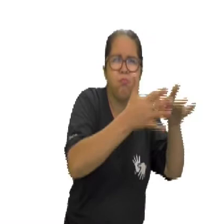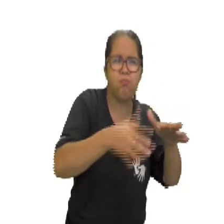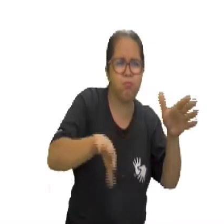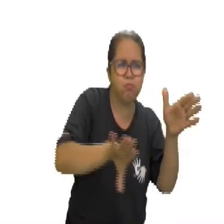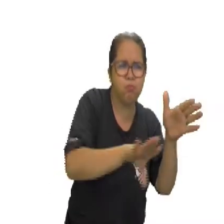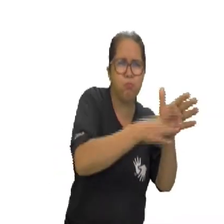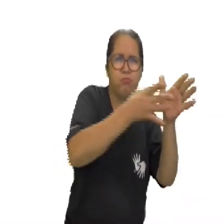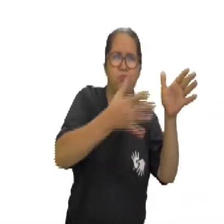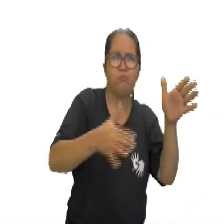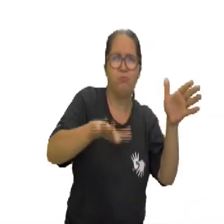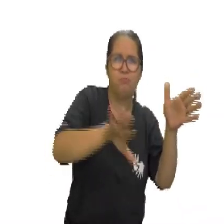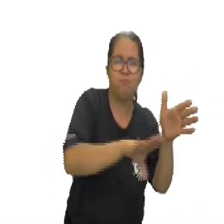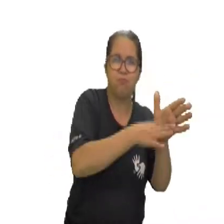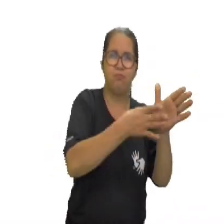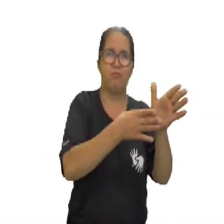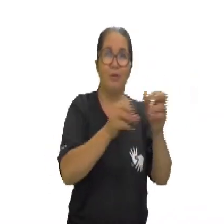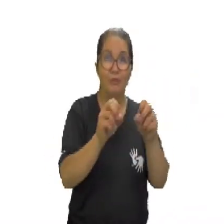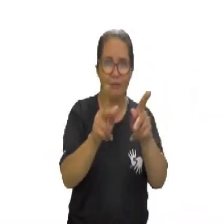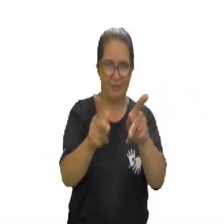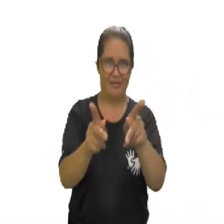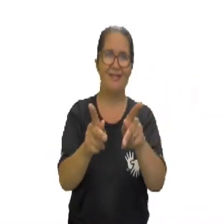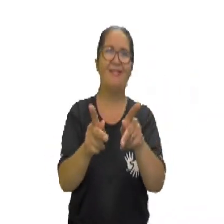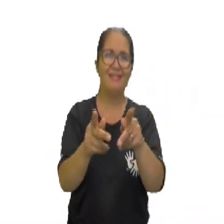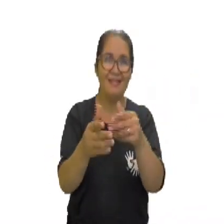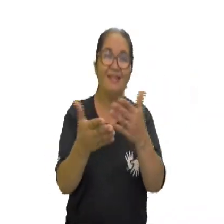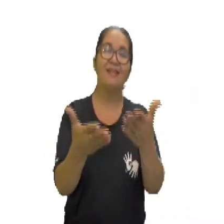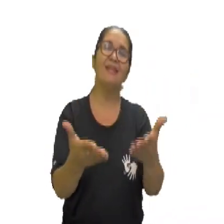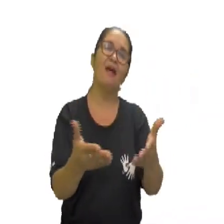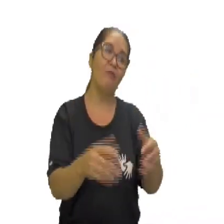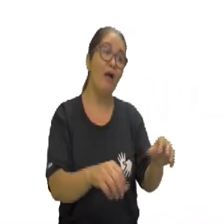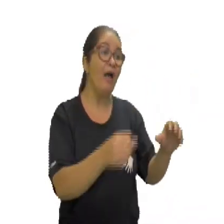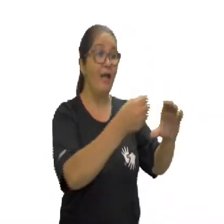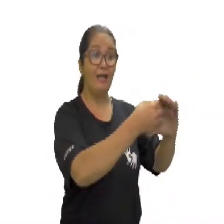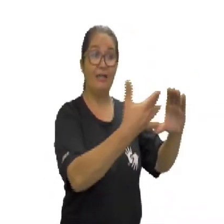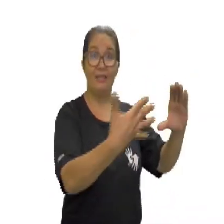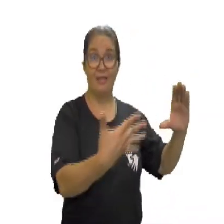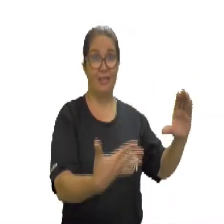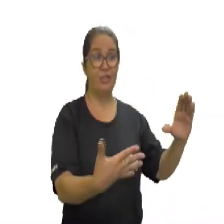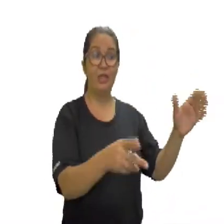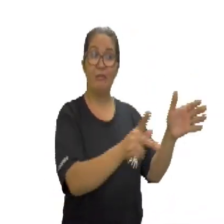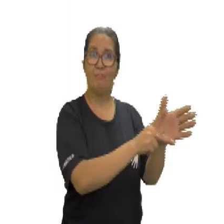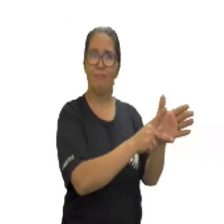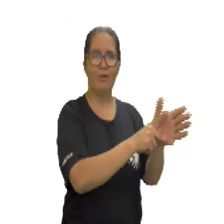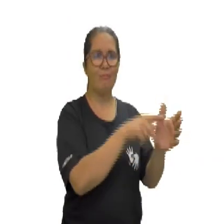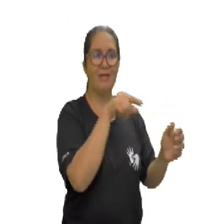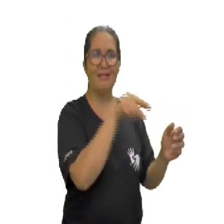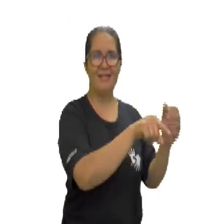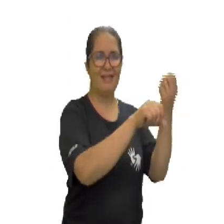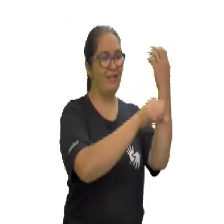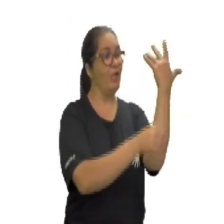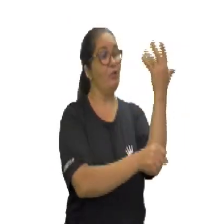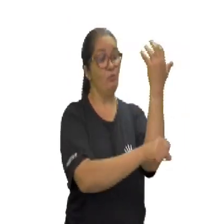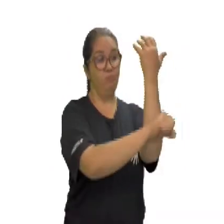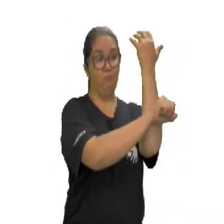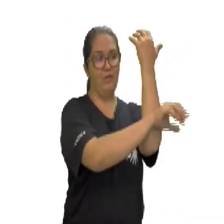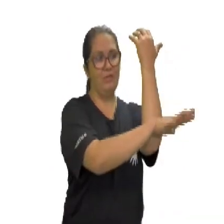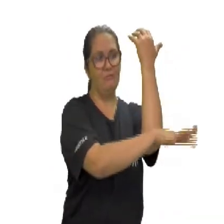central lateral, próximo ao mar, tá bom? Então, a gente chama de